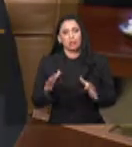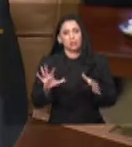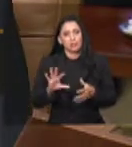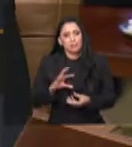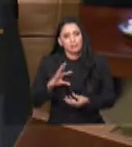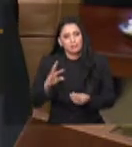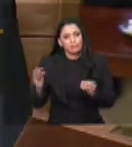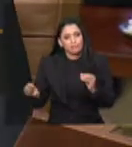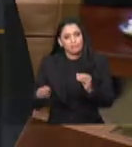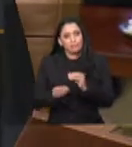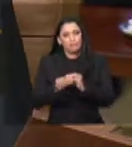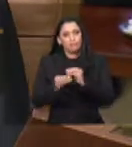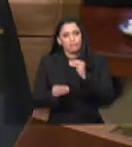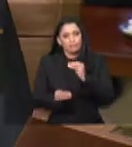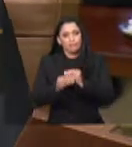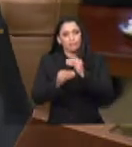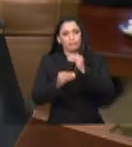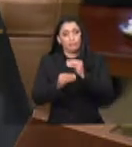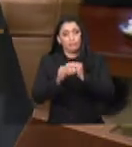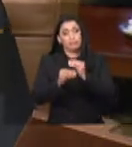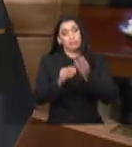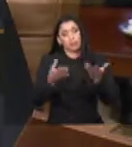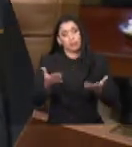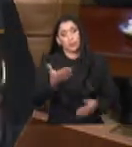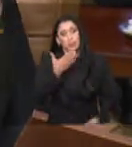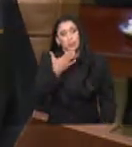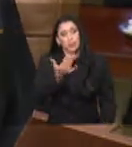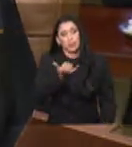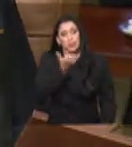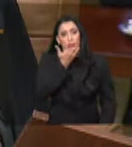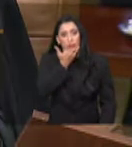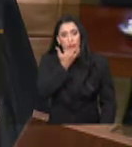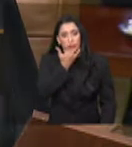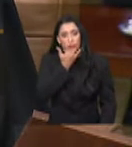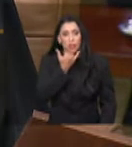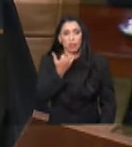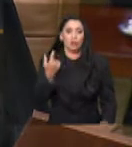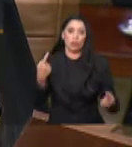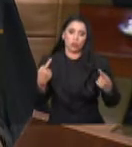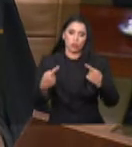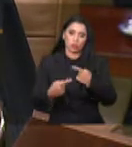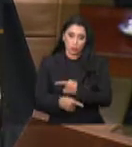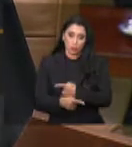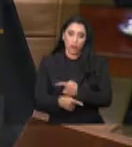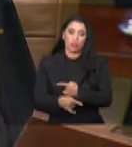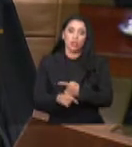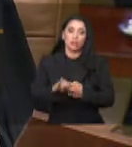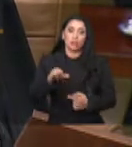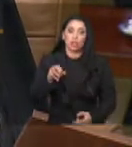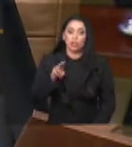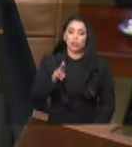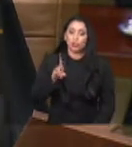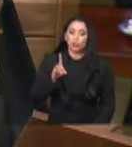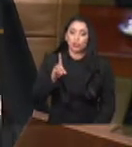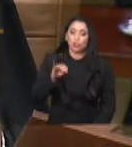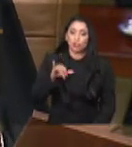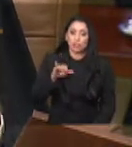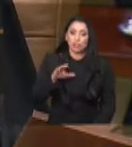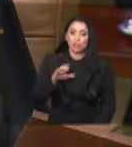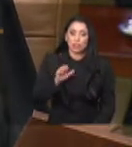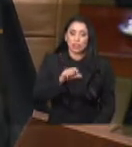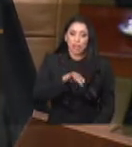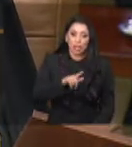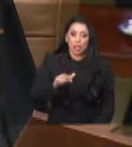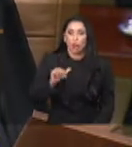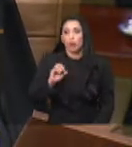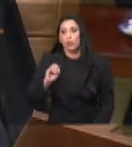que de fato teriam todas as gêmeas a controvérsia é uma controvérsia judicial ou